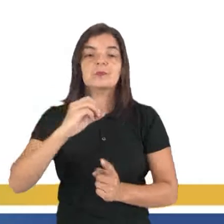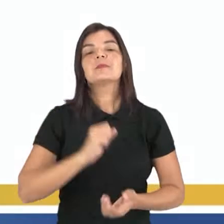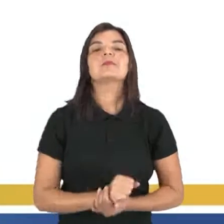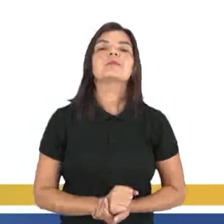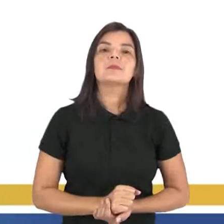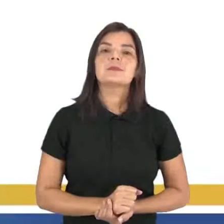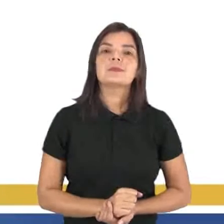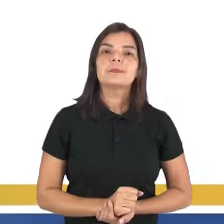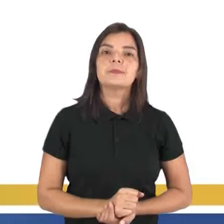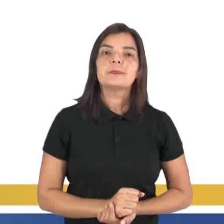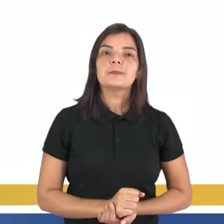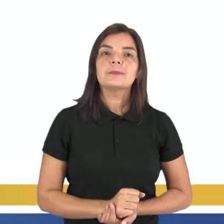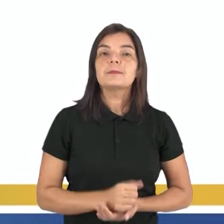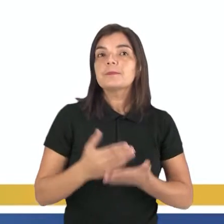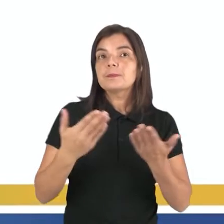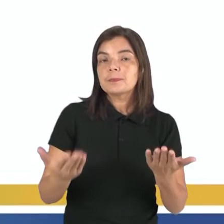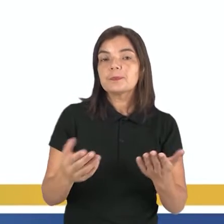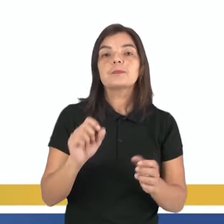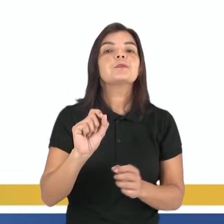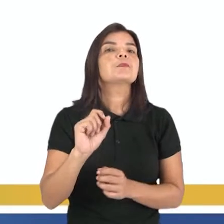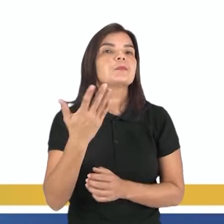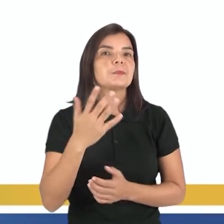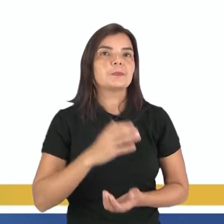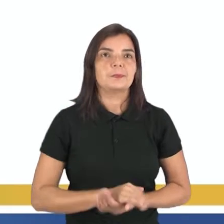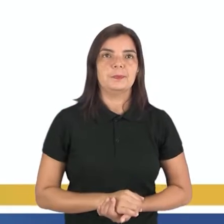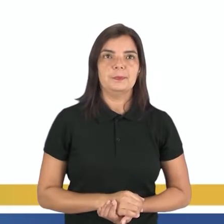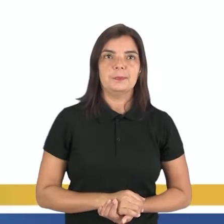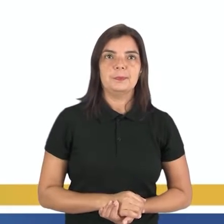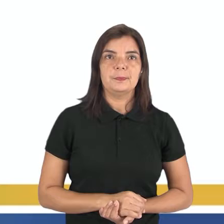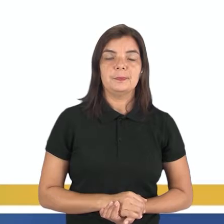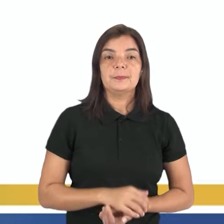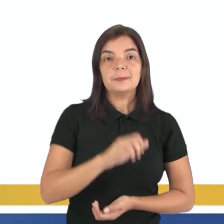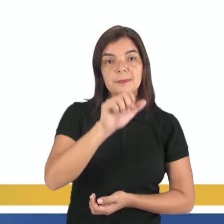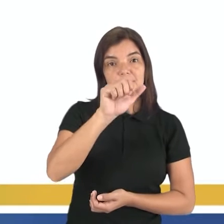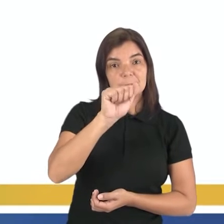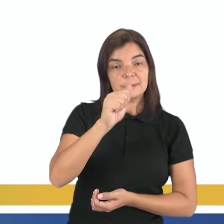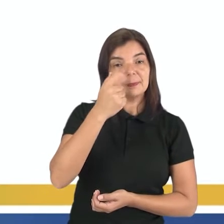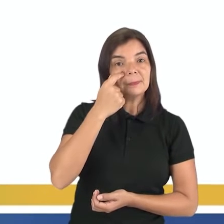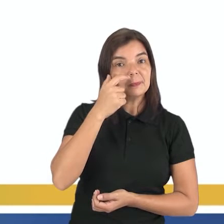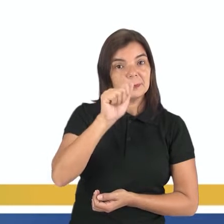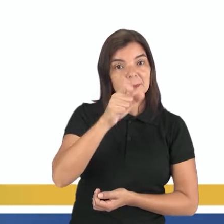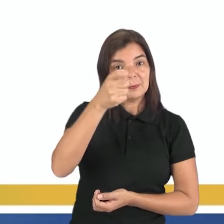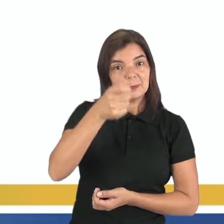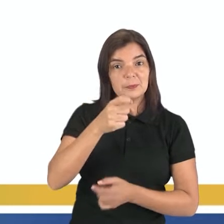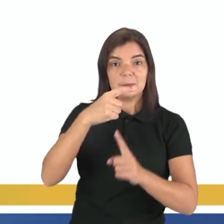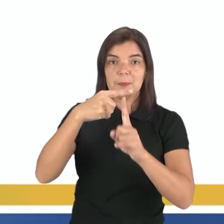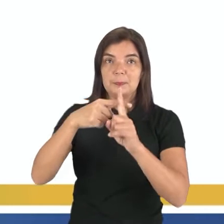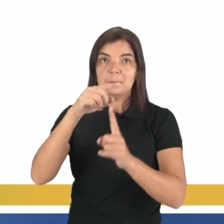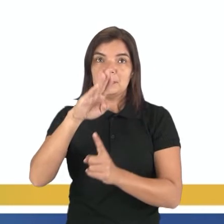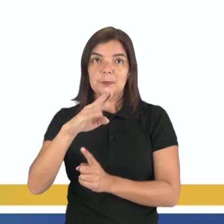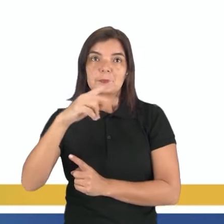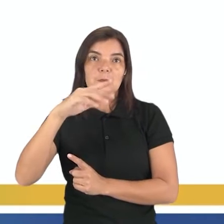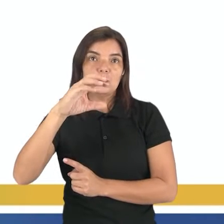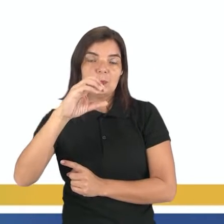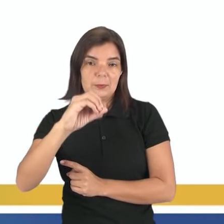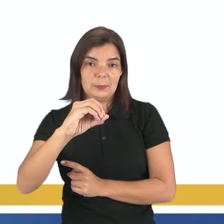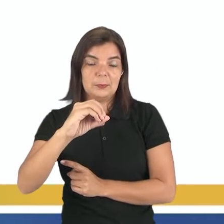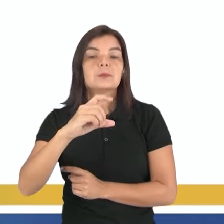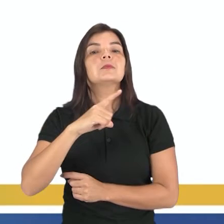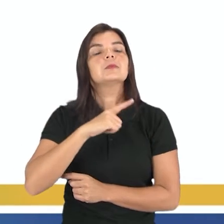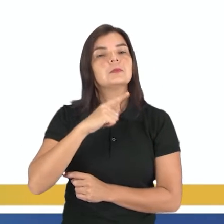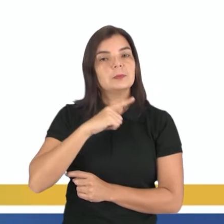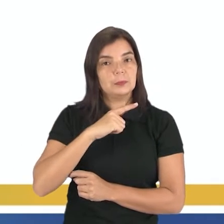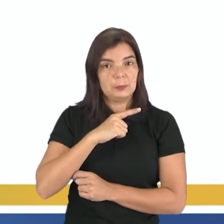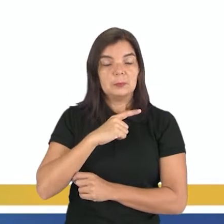zero. Então, olha o que vai acontecer. Se a gente resolver ax mais b igual a zero, nós temos